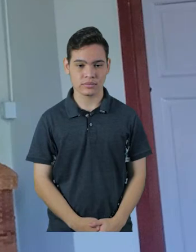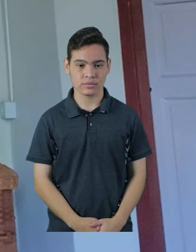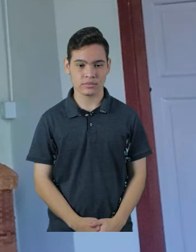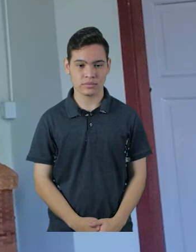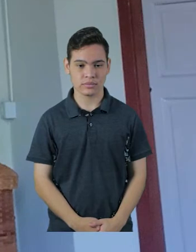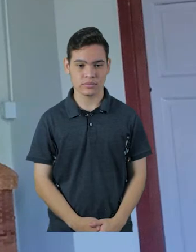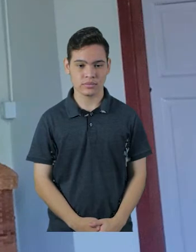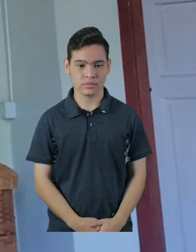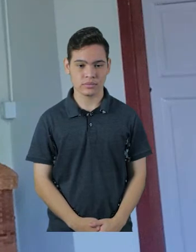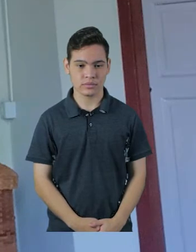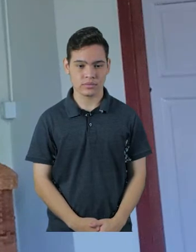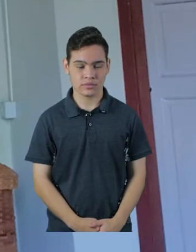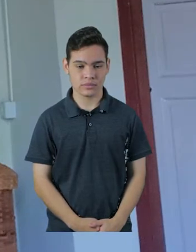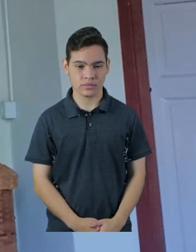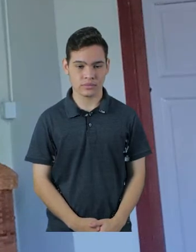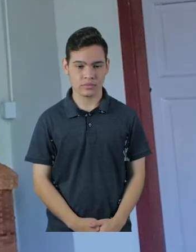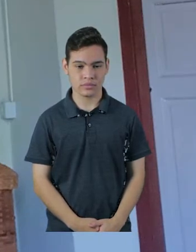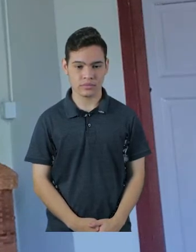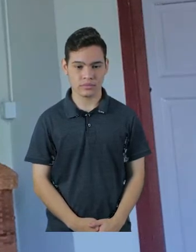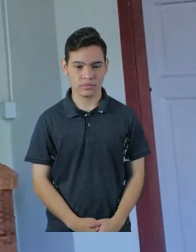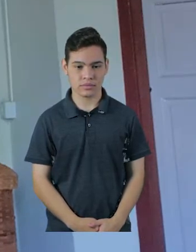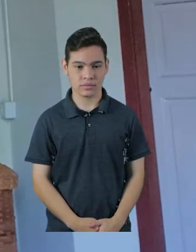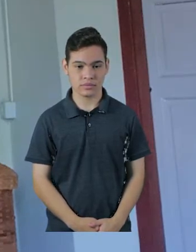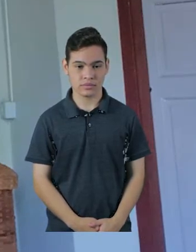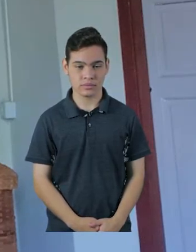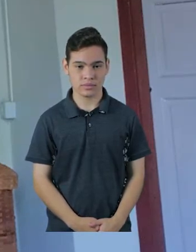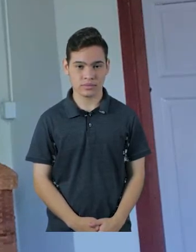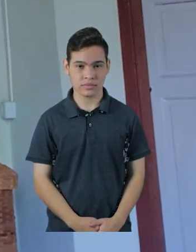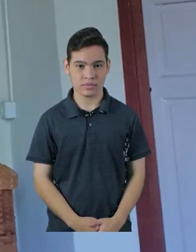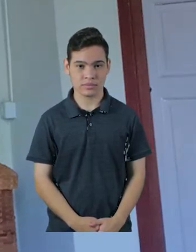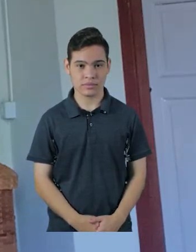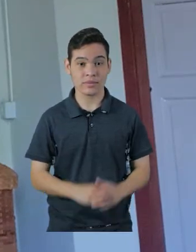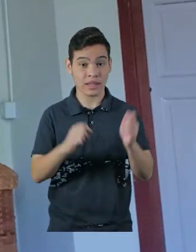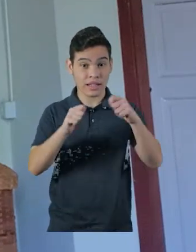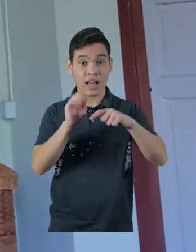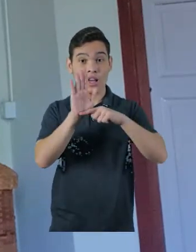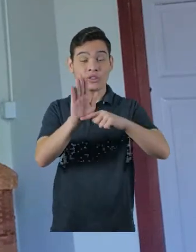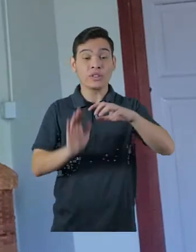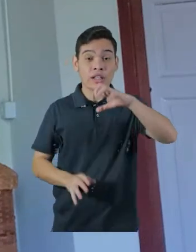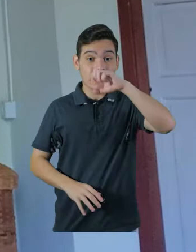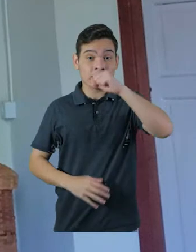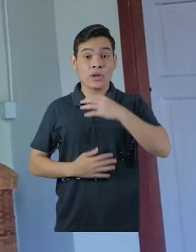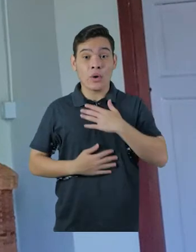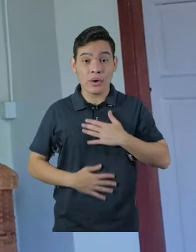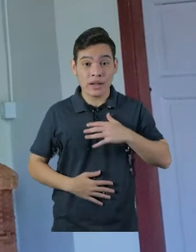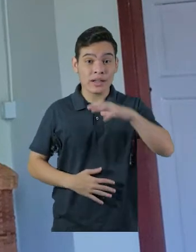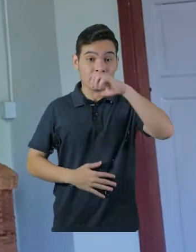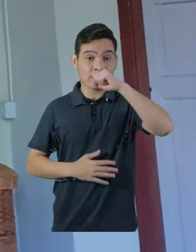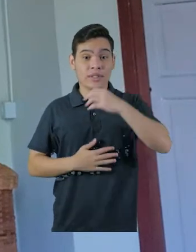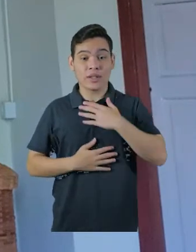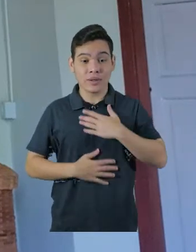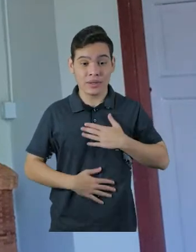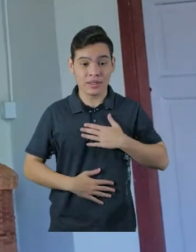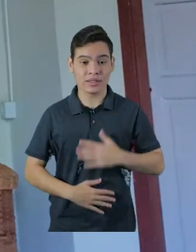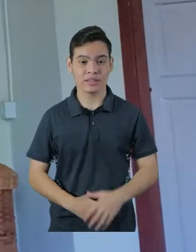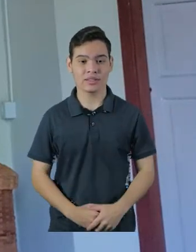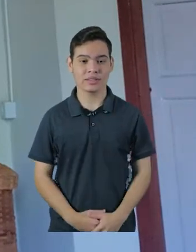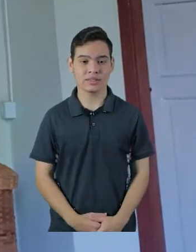Você vai ver que isso vai mobilizar a sua caixa torácica, vai mobilizar a respiração. Então, em